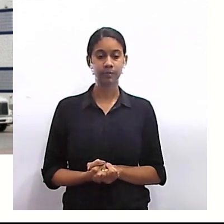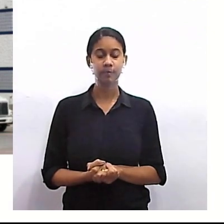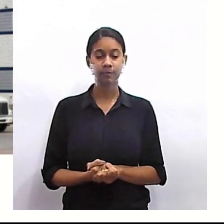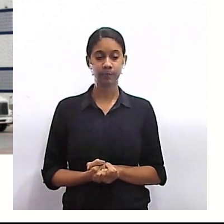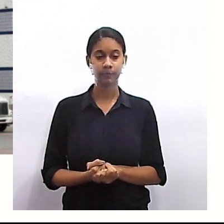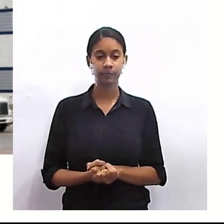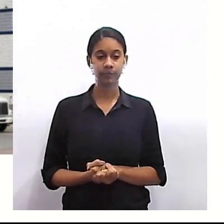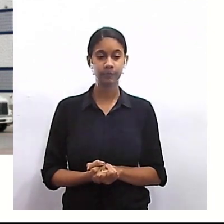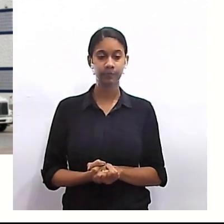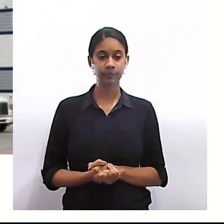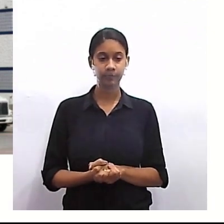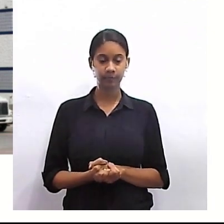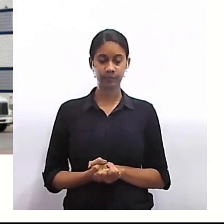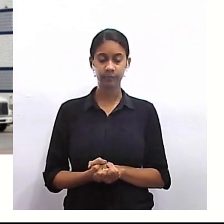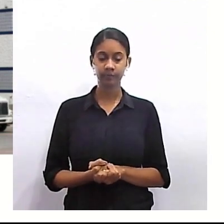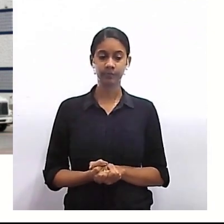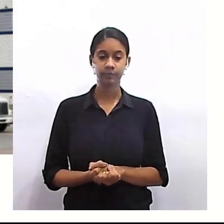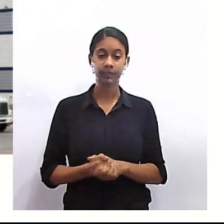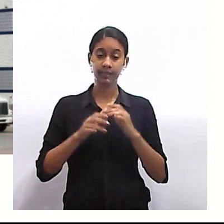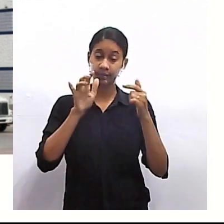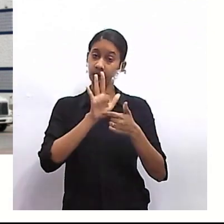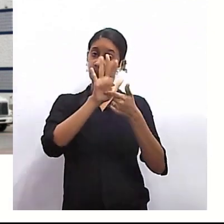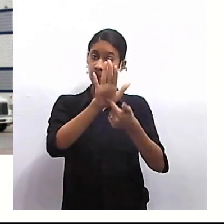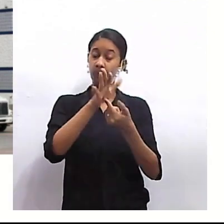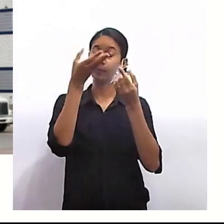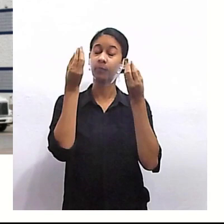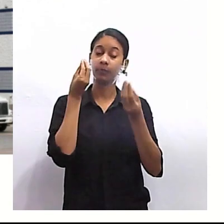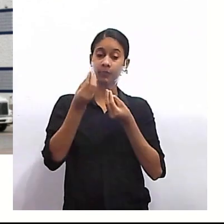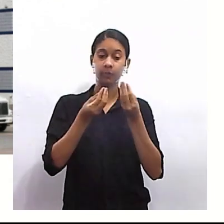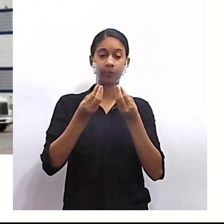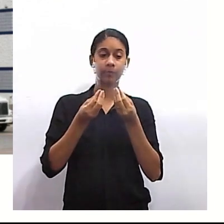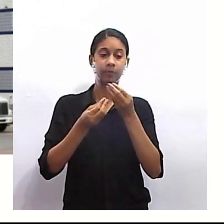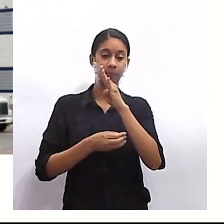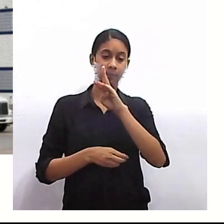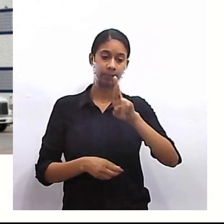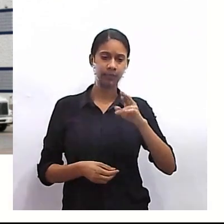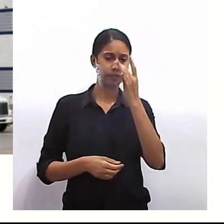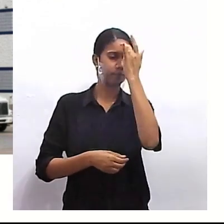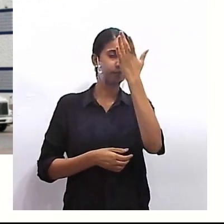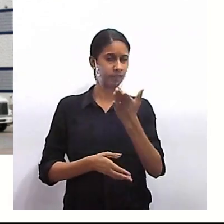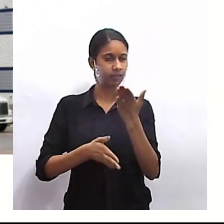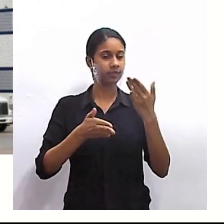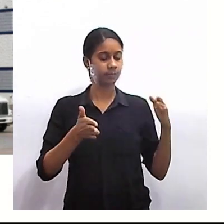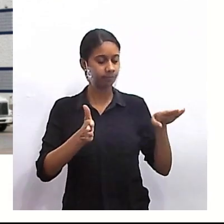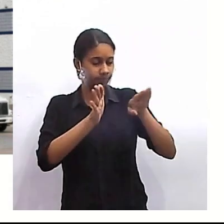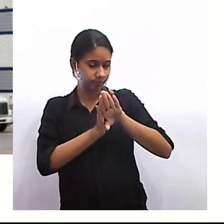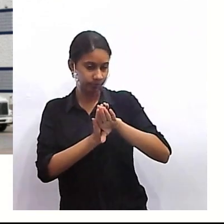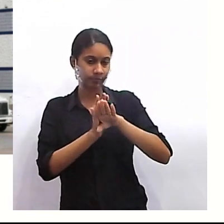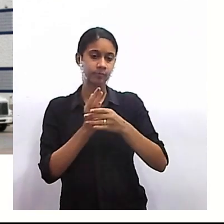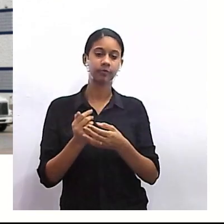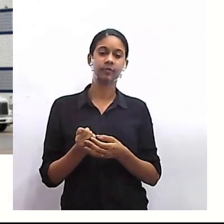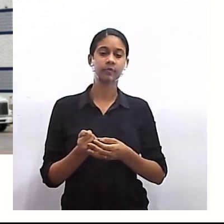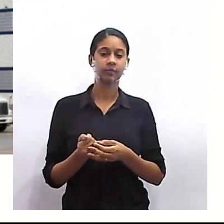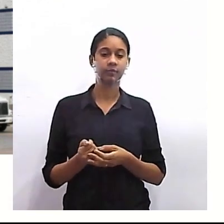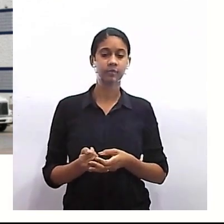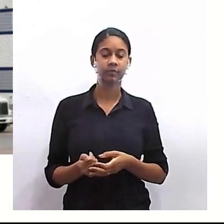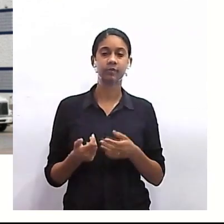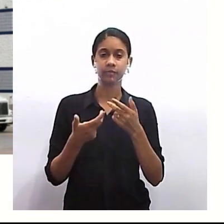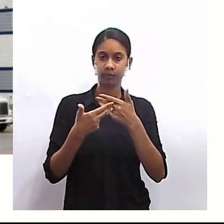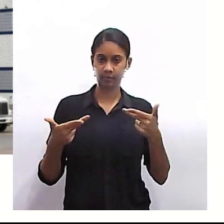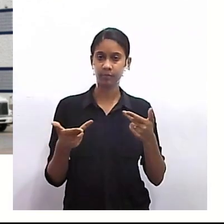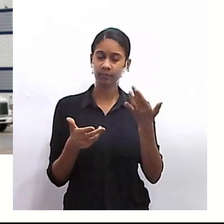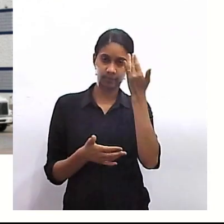distribuição que está mostrando aí que uma BR, fácil acesso, fácil tráfego rodoviário,